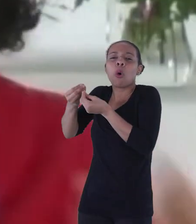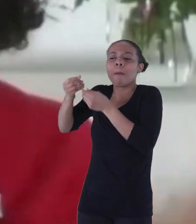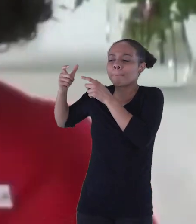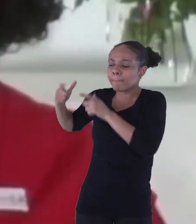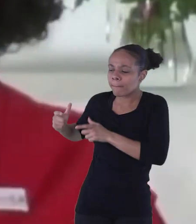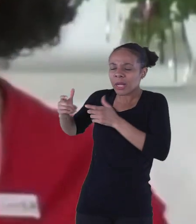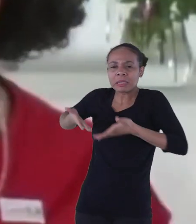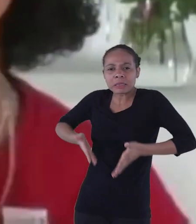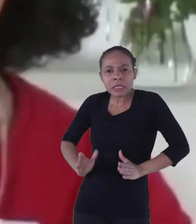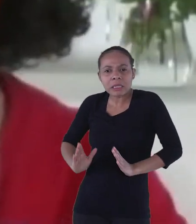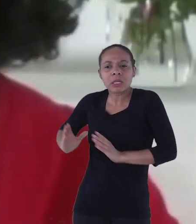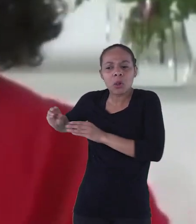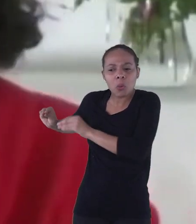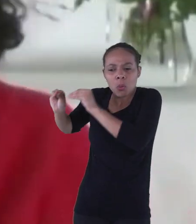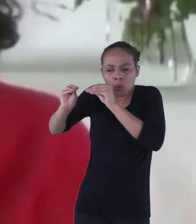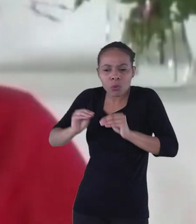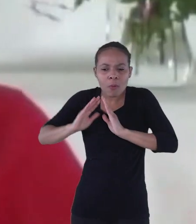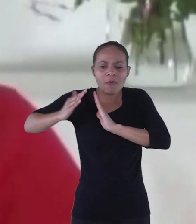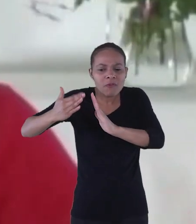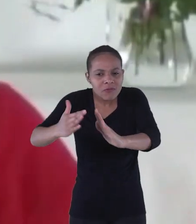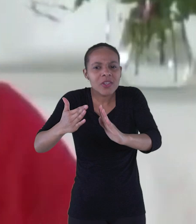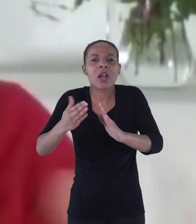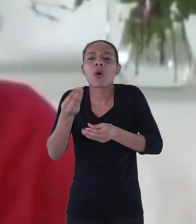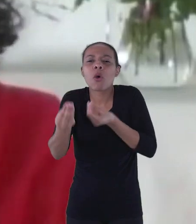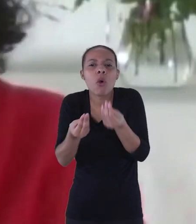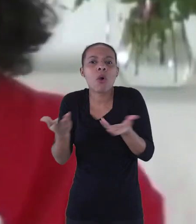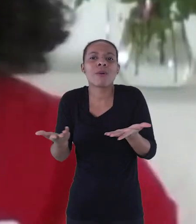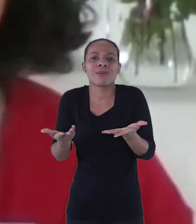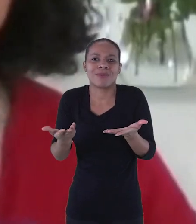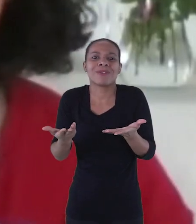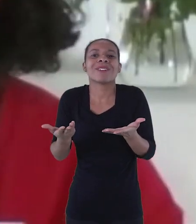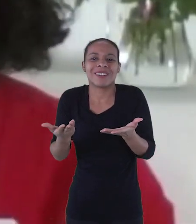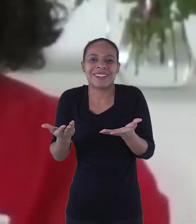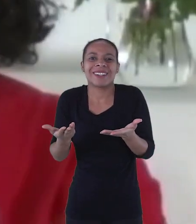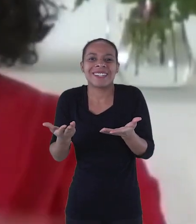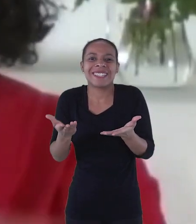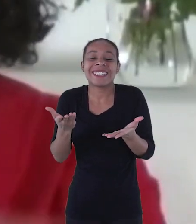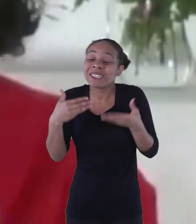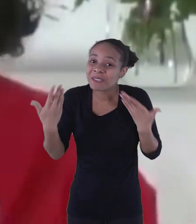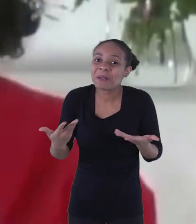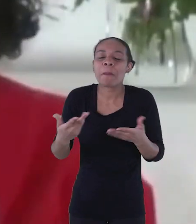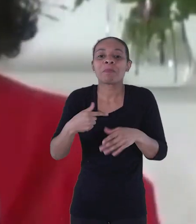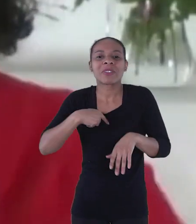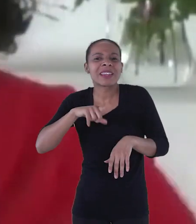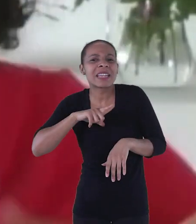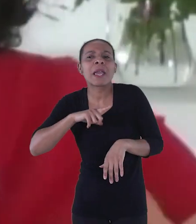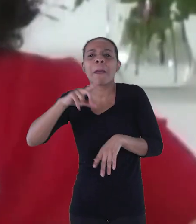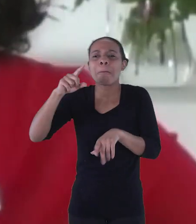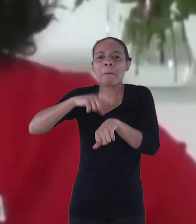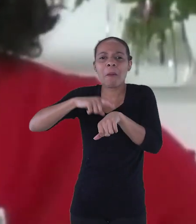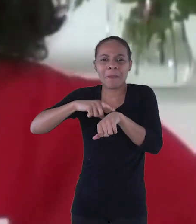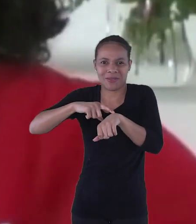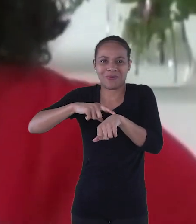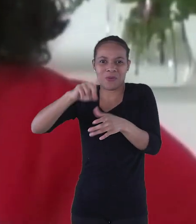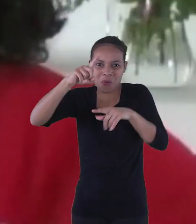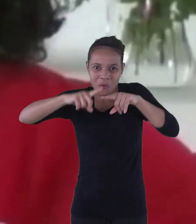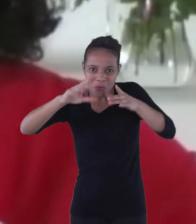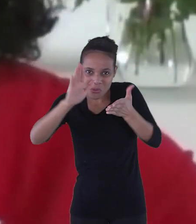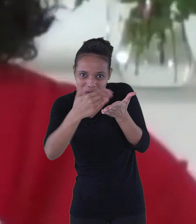de Alvenaria, essa Carolina depois na chácara, que ela conta e que ela volta para o seu grande sonho, porque em vários momentos da obra ela